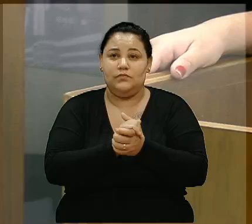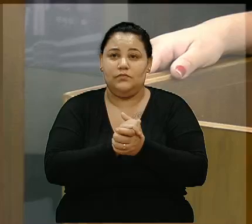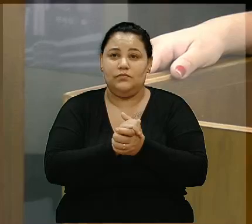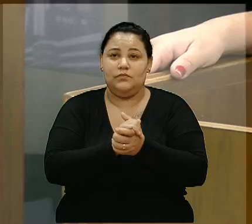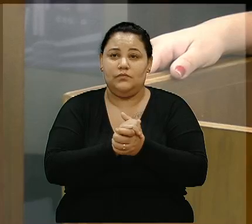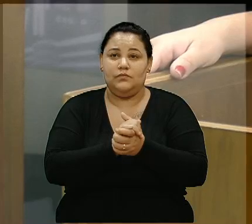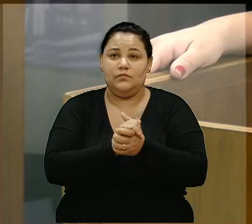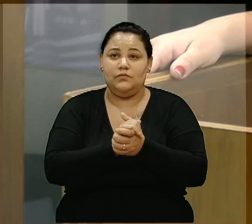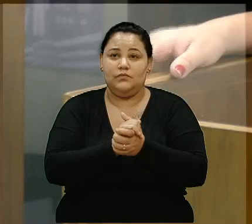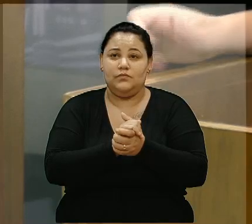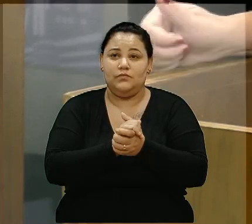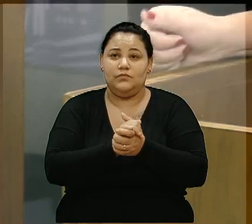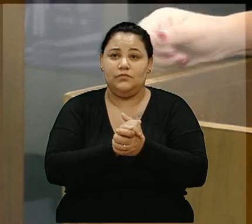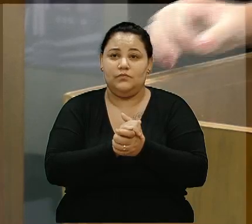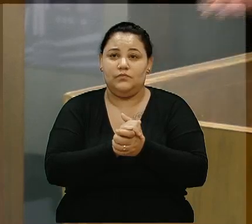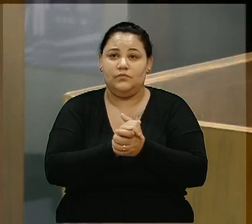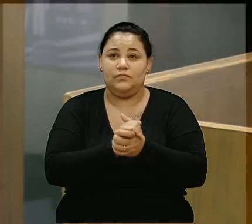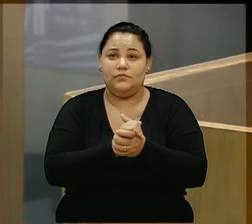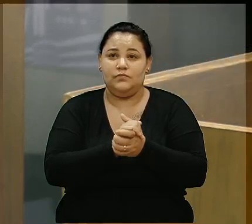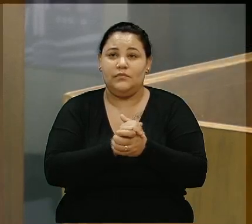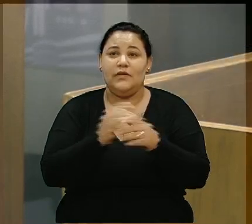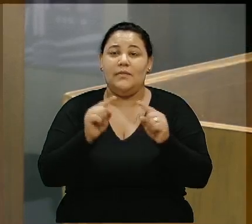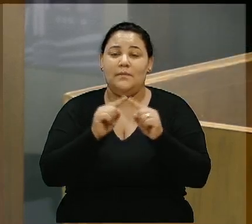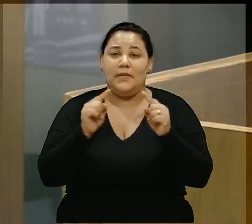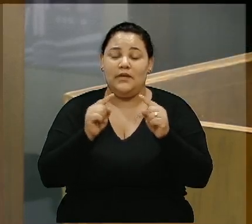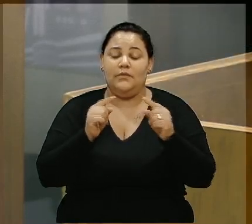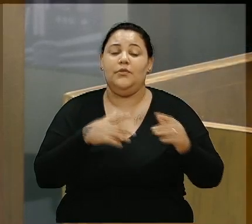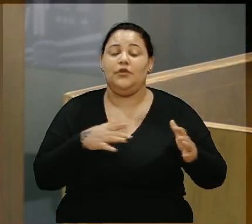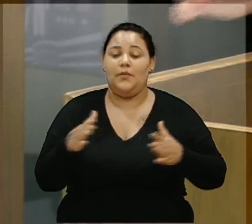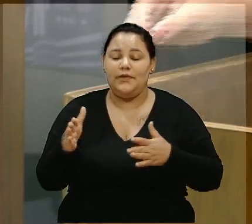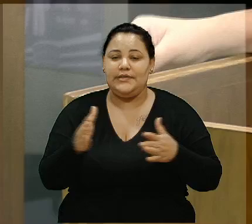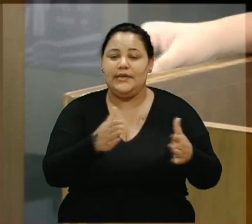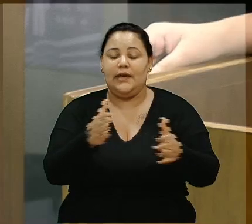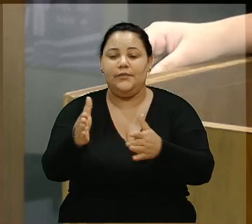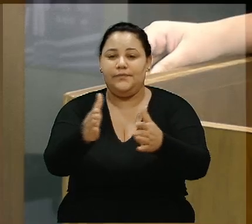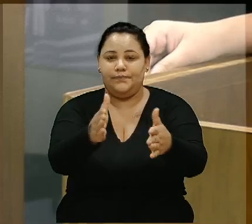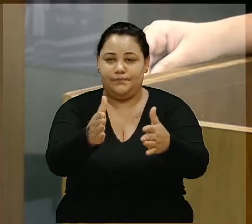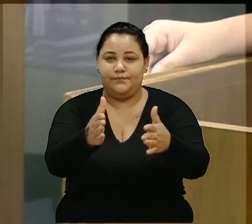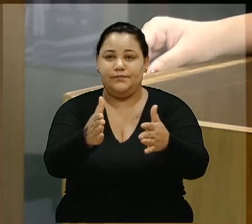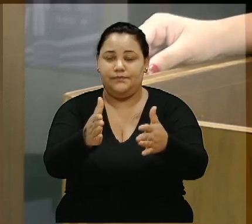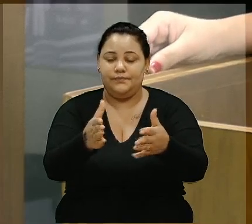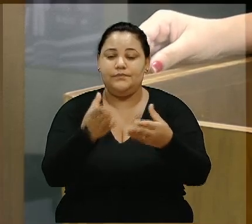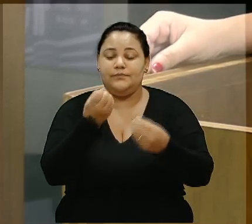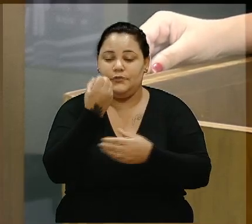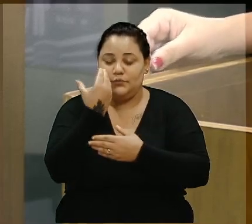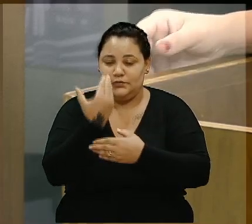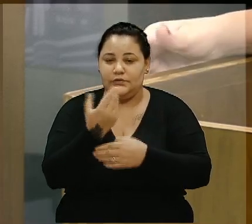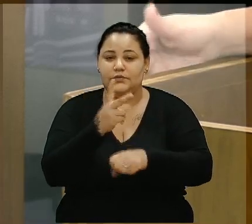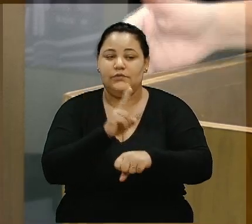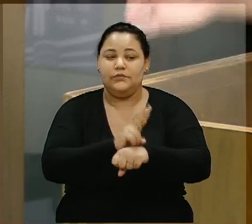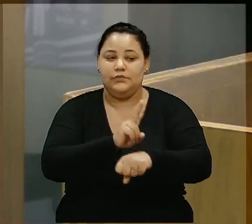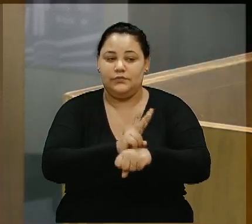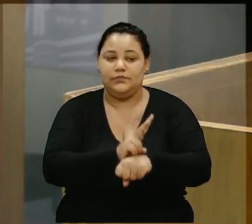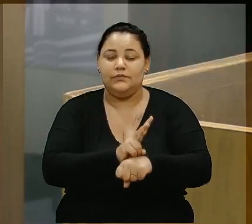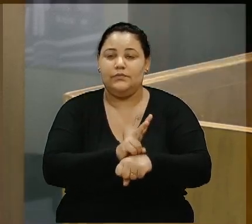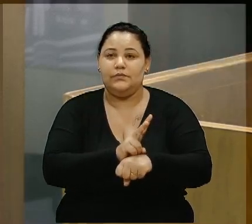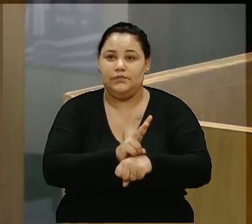praças de pedágio. Mas a estrada é maravilhosamente bem cuidada. E o valor